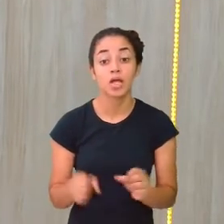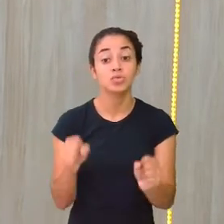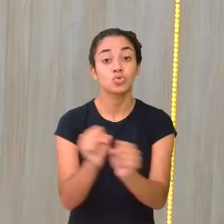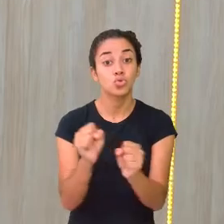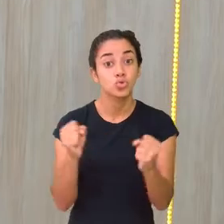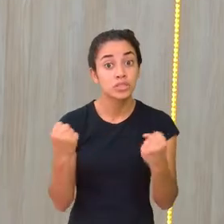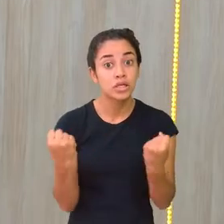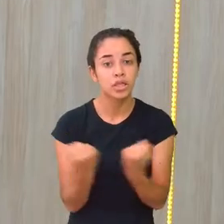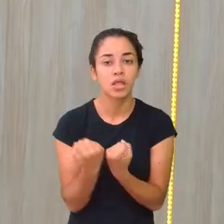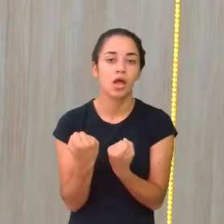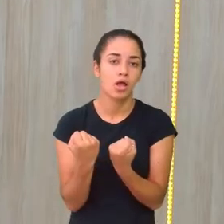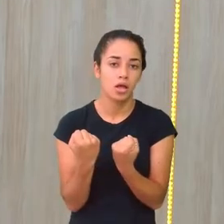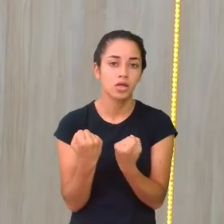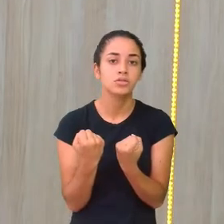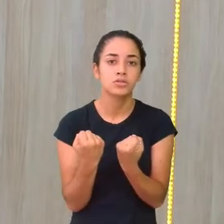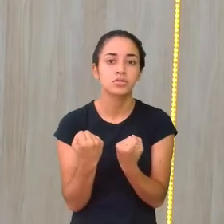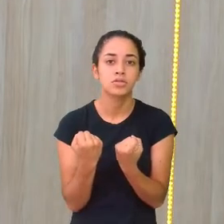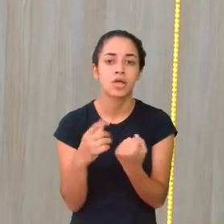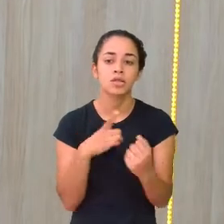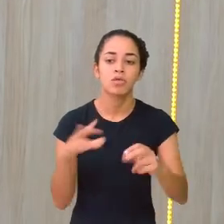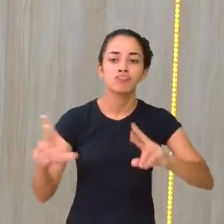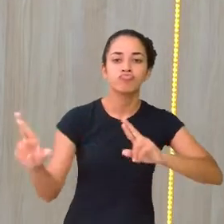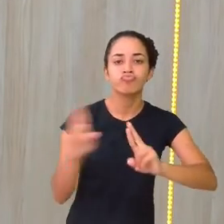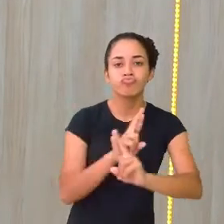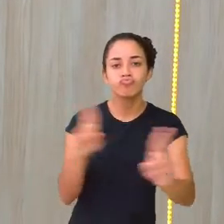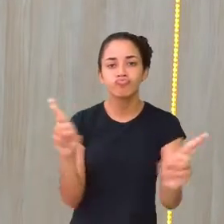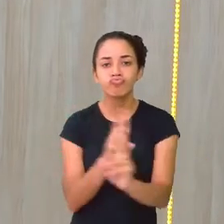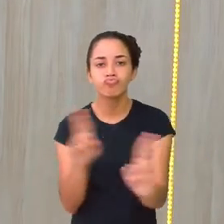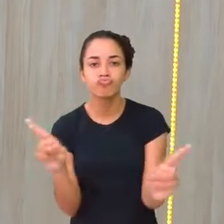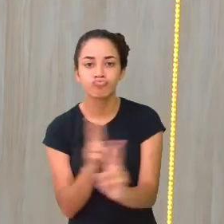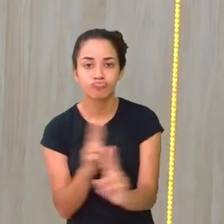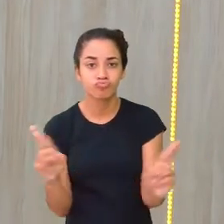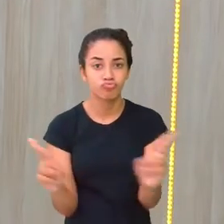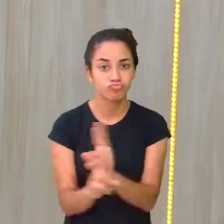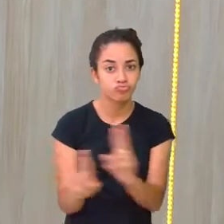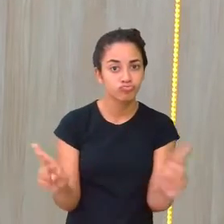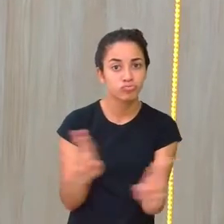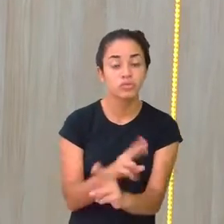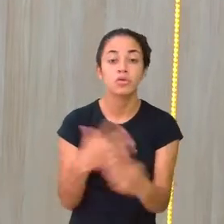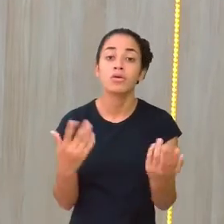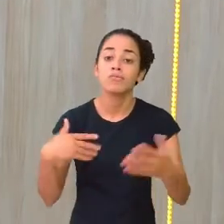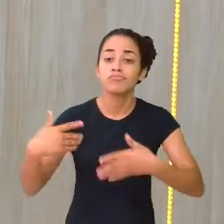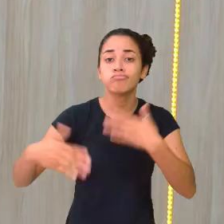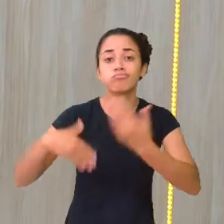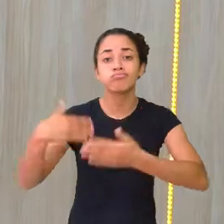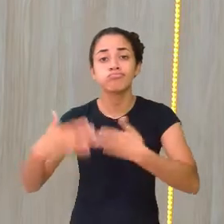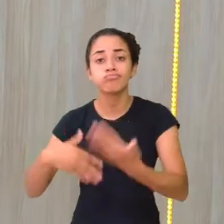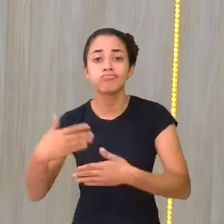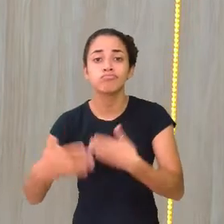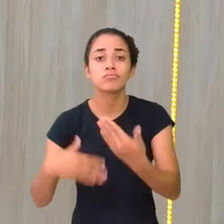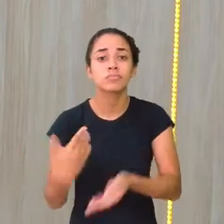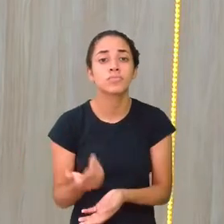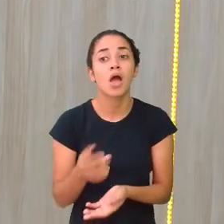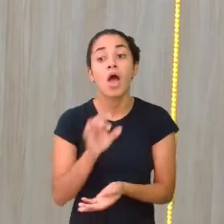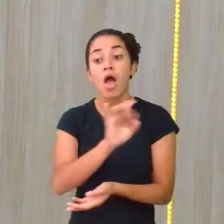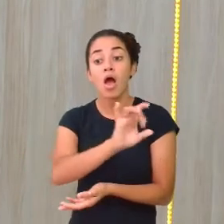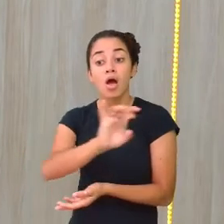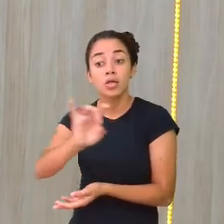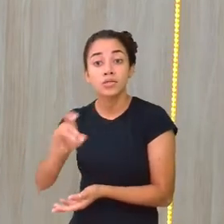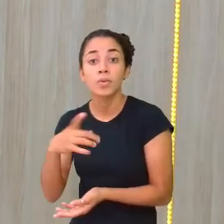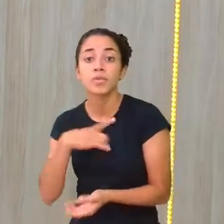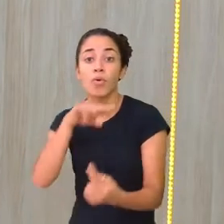sociedade, dentro dessas inter-relações que vão ocorrendo, cada carro vai possuir o